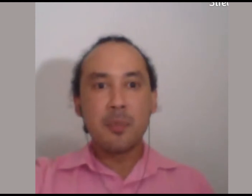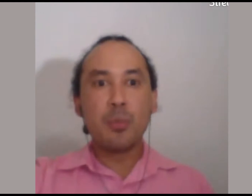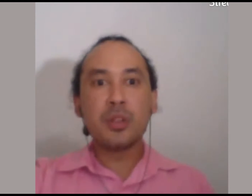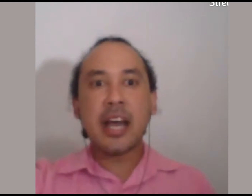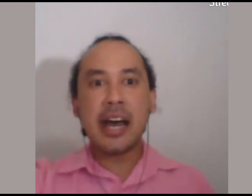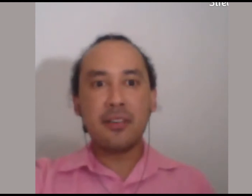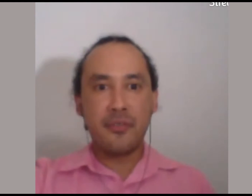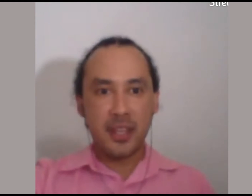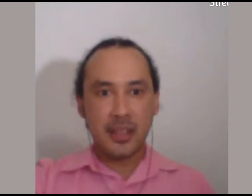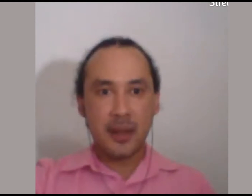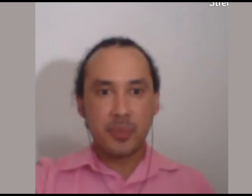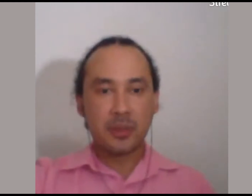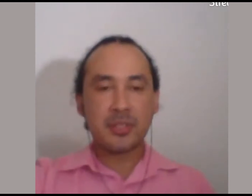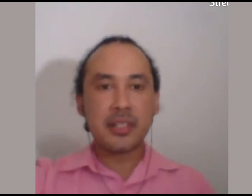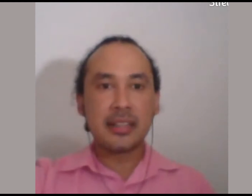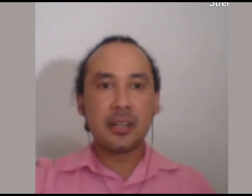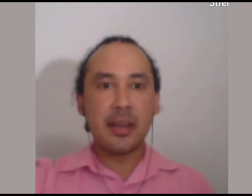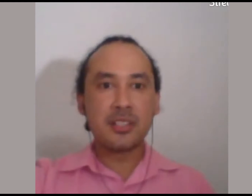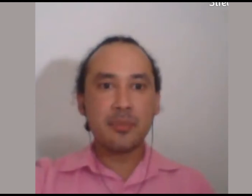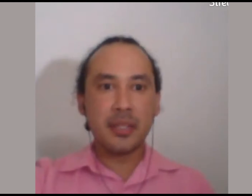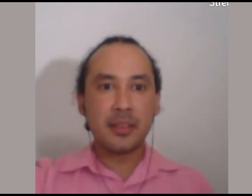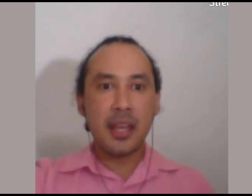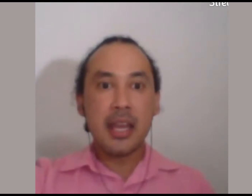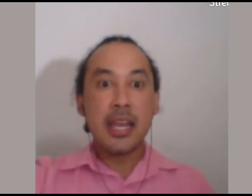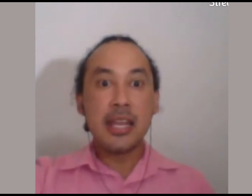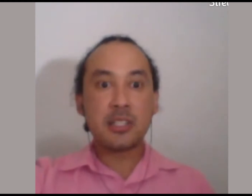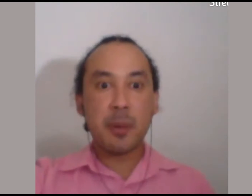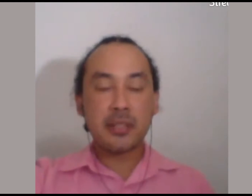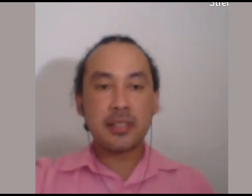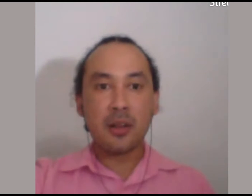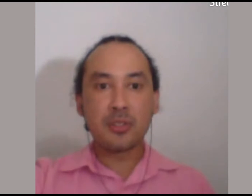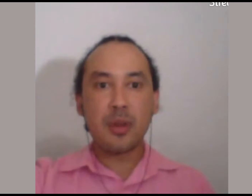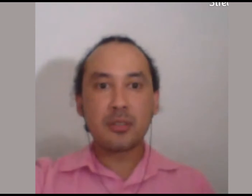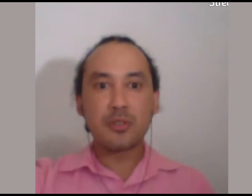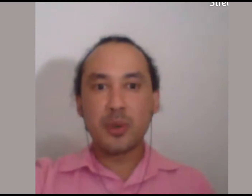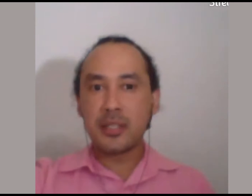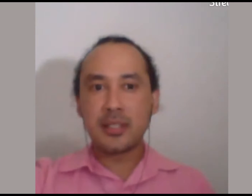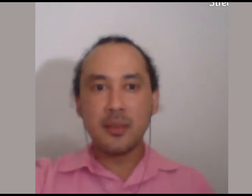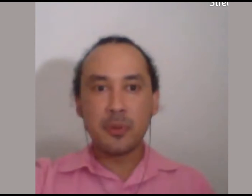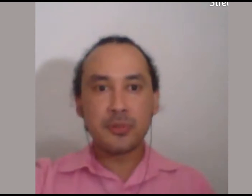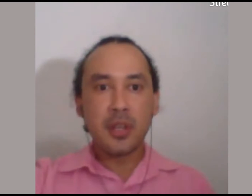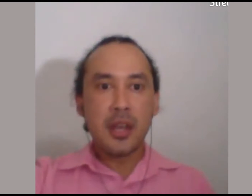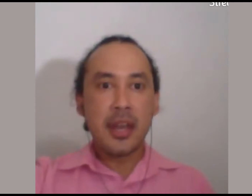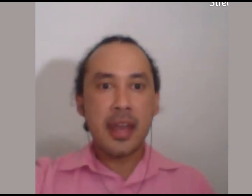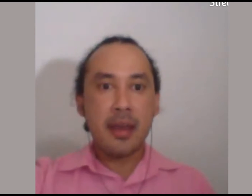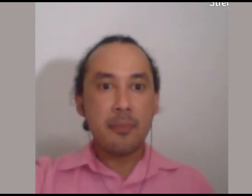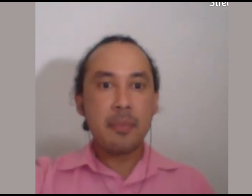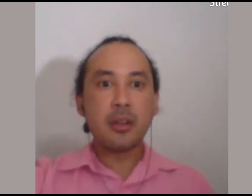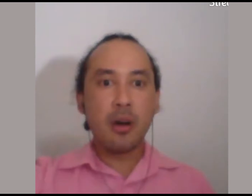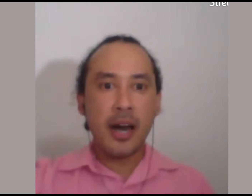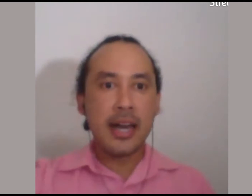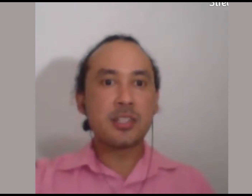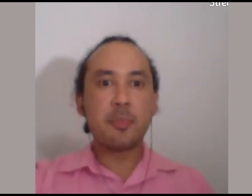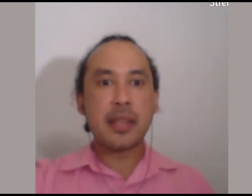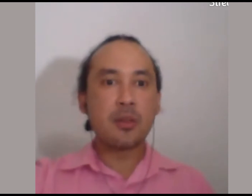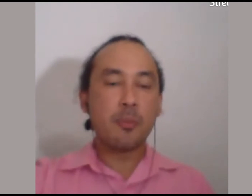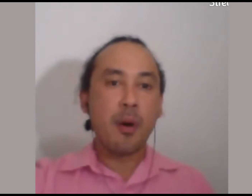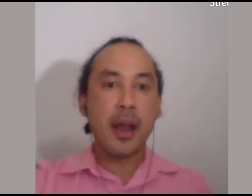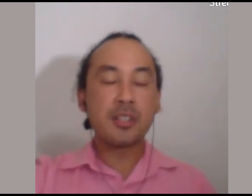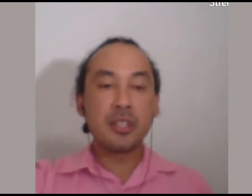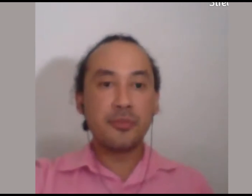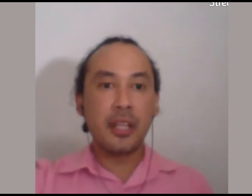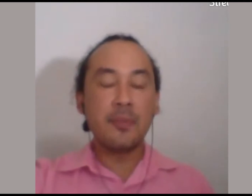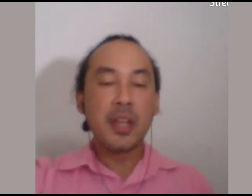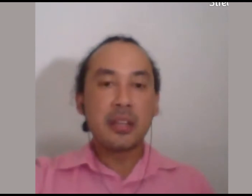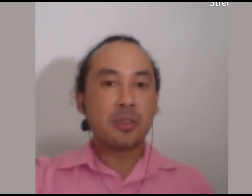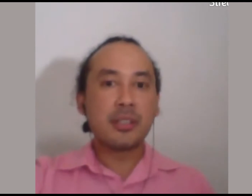possa mudar a vida do cidadão LGBT, em especial nos nossos municípios menores, de pequeno